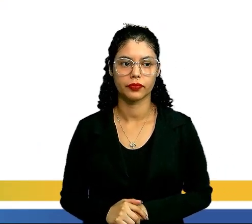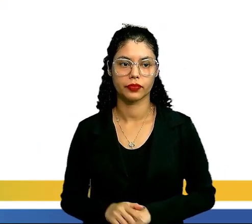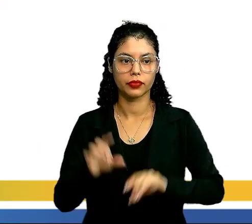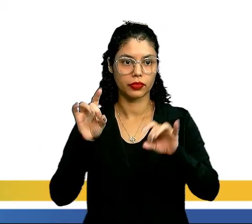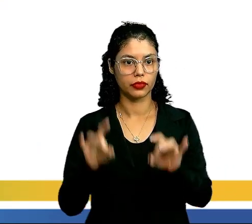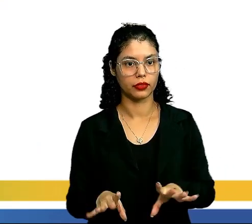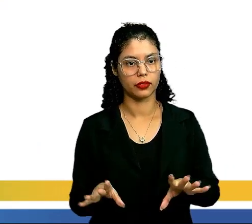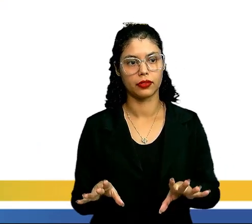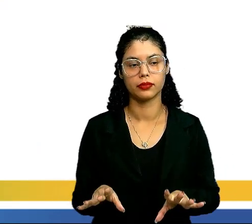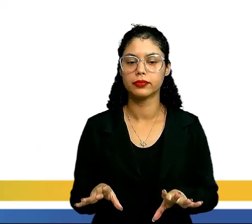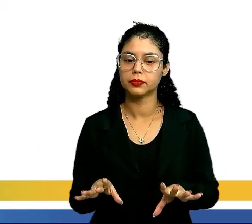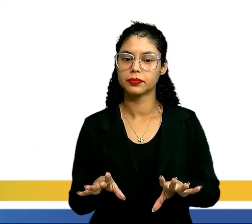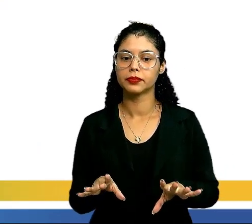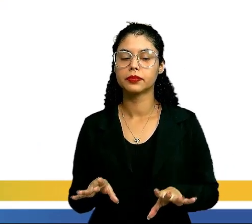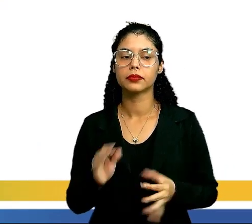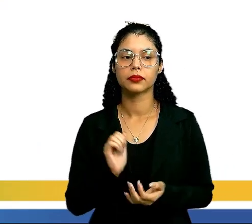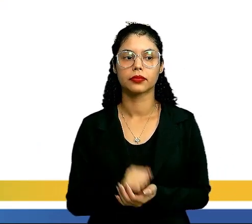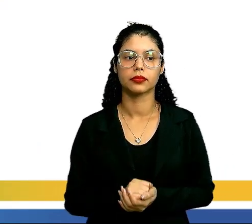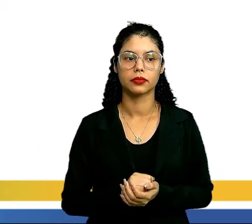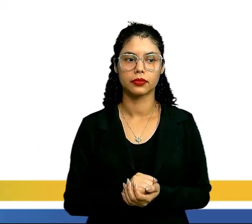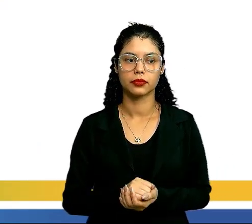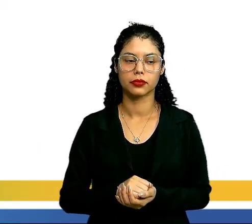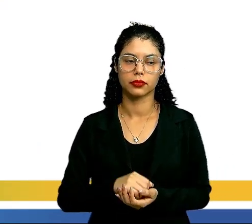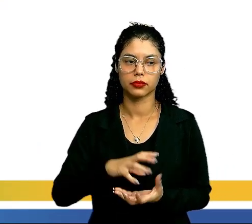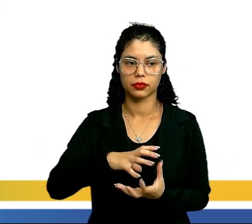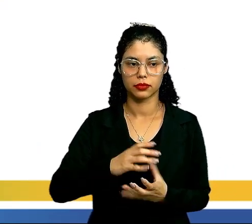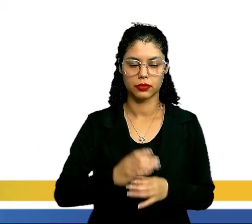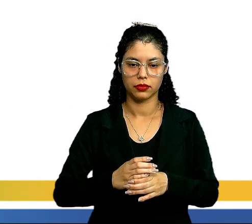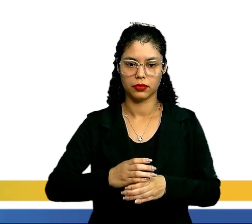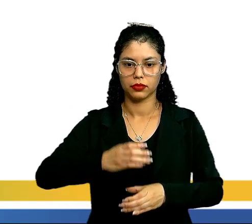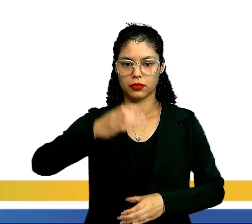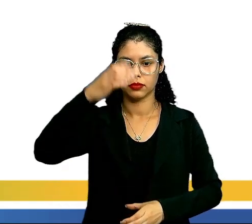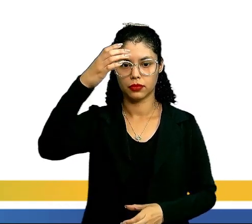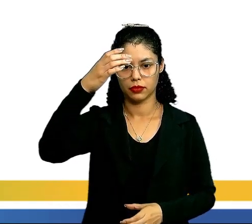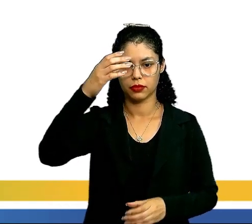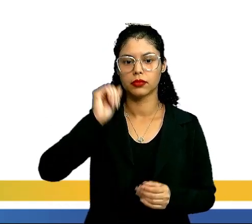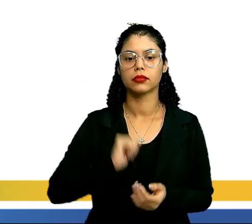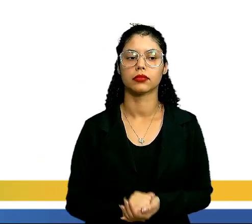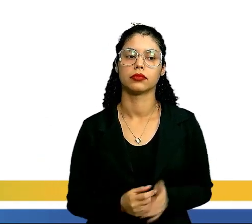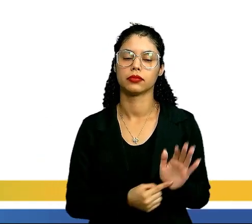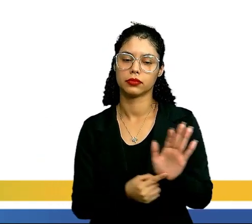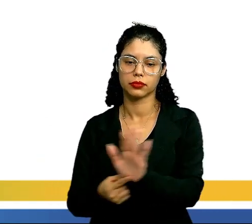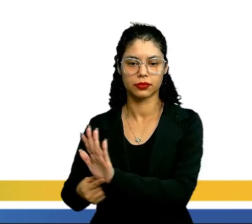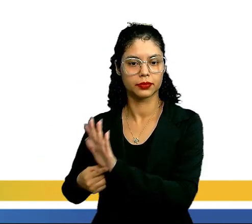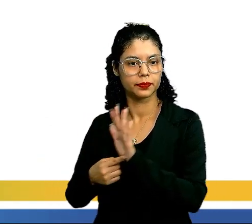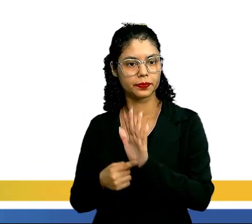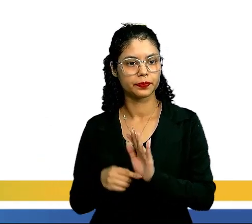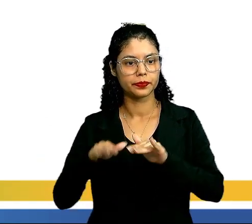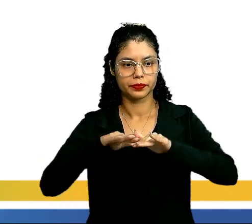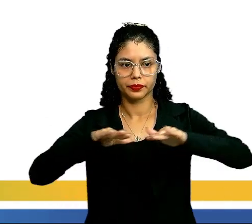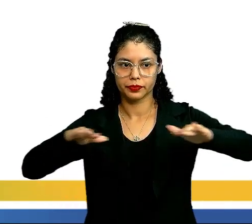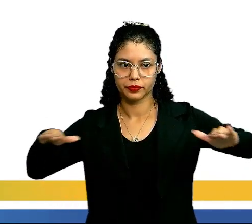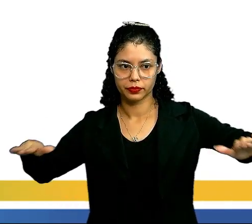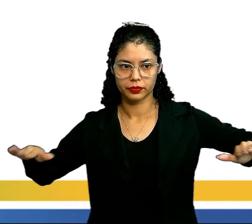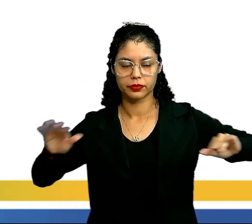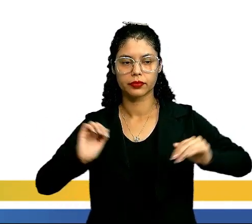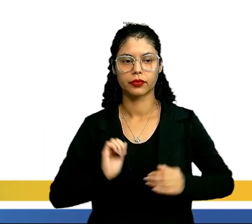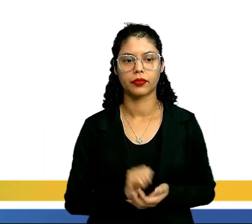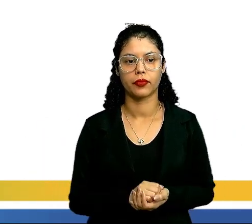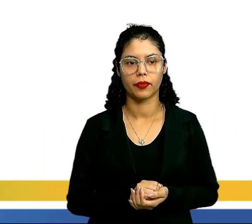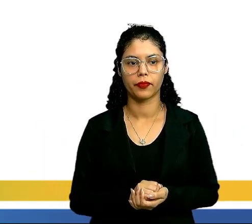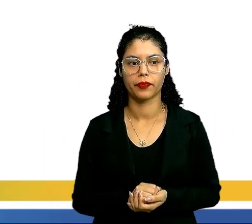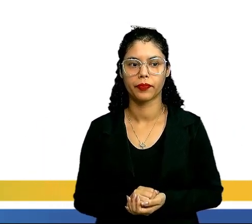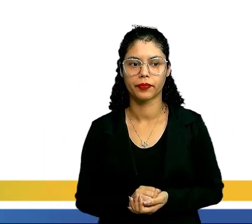Por último, não menos importante, a chamada projeção cilíndrica, que é a superfície, né, a